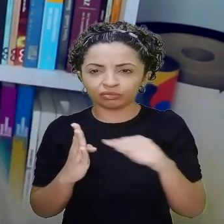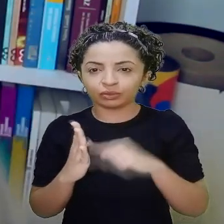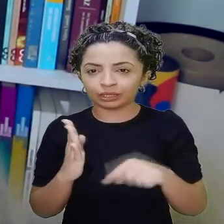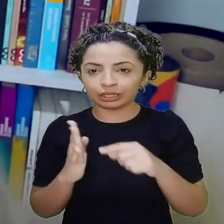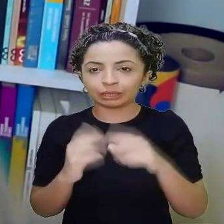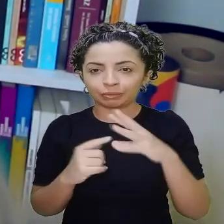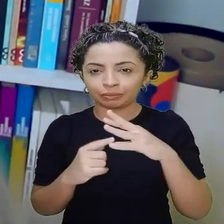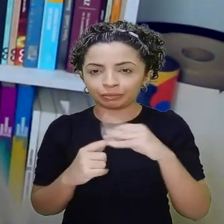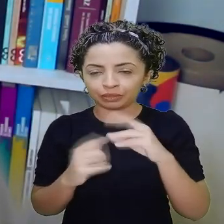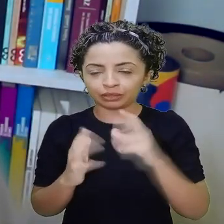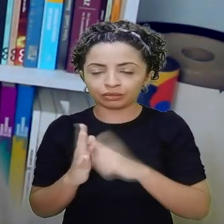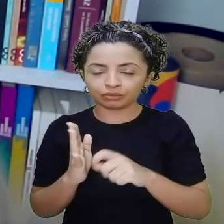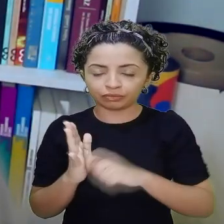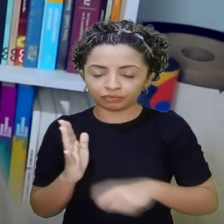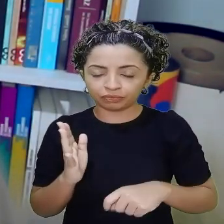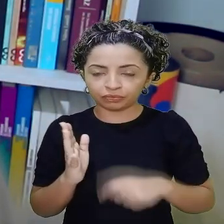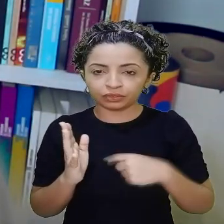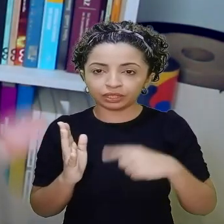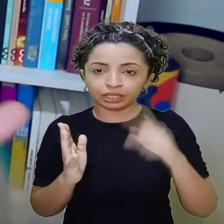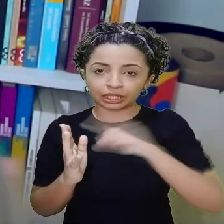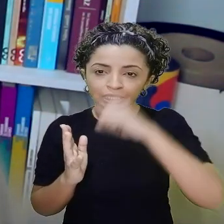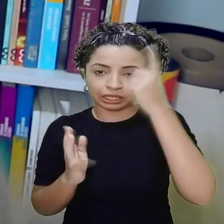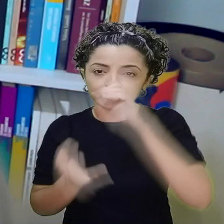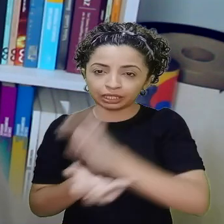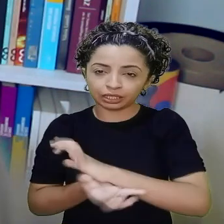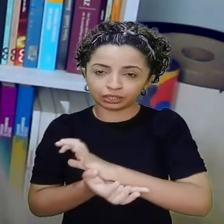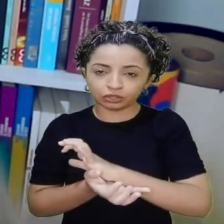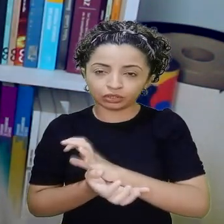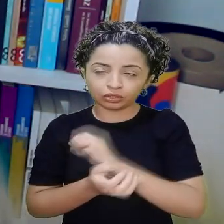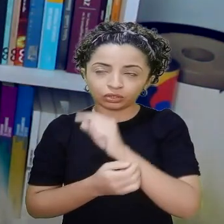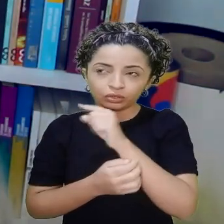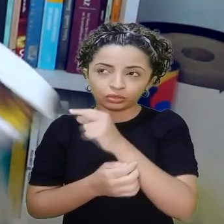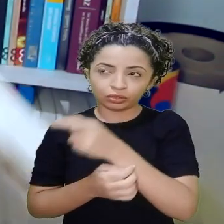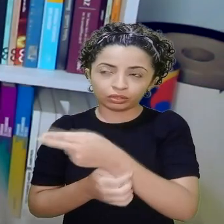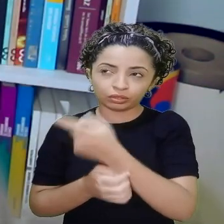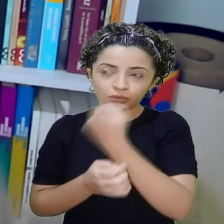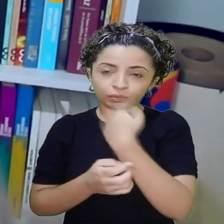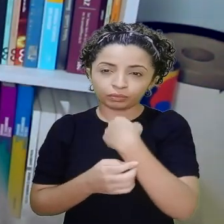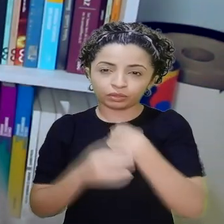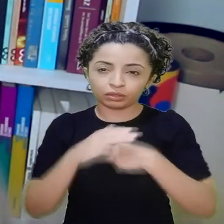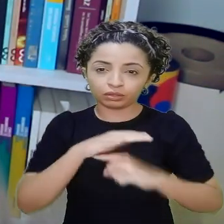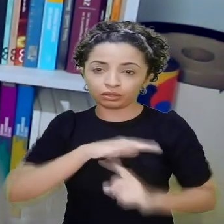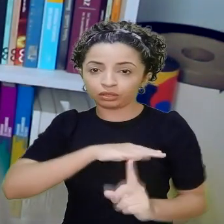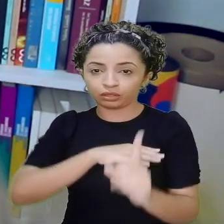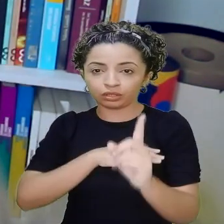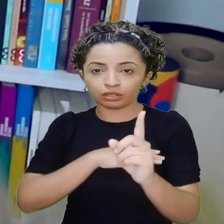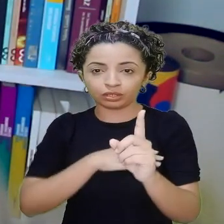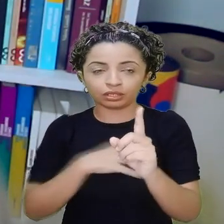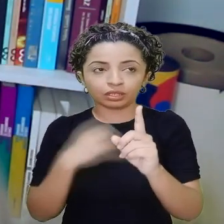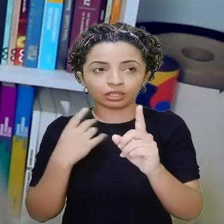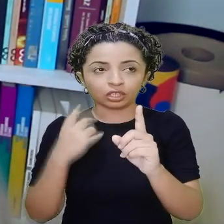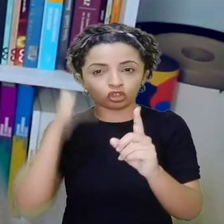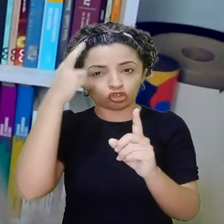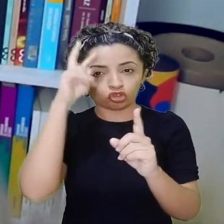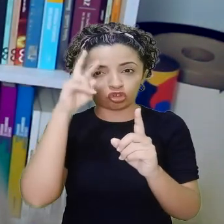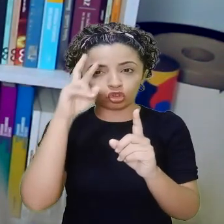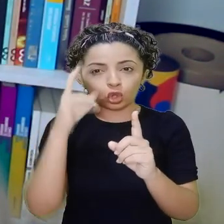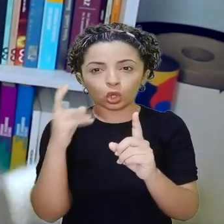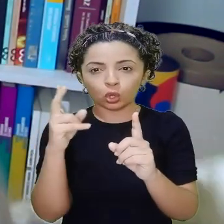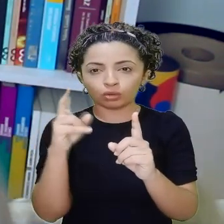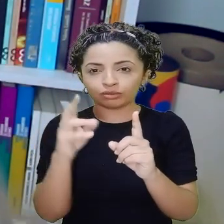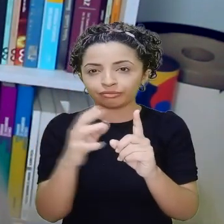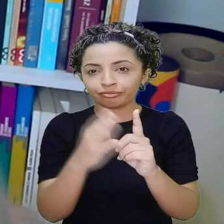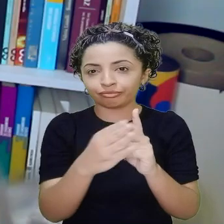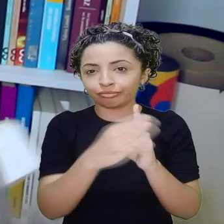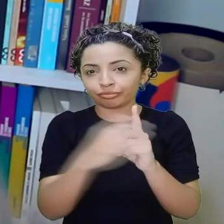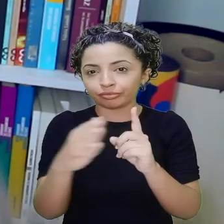bastante. Ele assume isso, que foi uma ideia da editora, dele se colocar como personagem dessas histórias. Eu